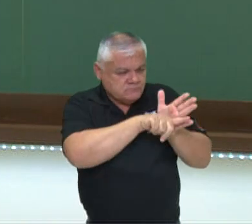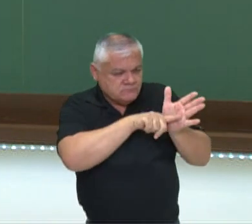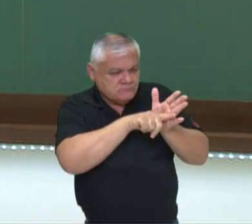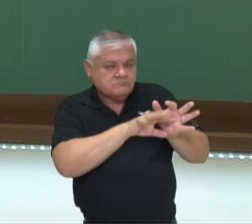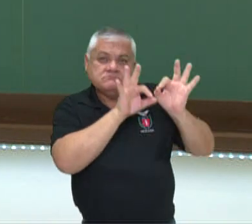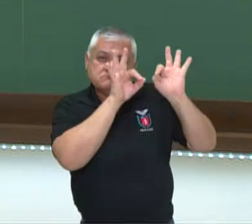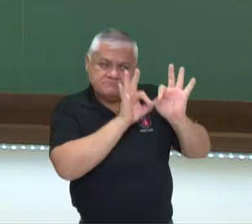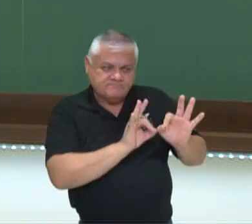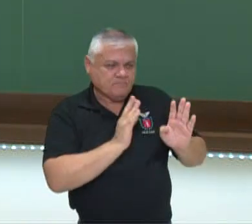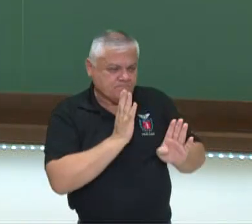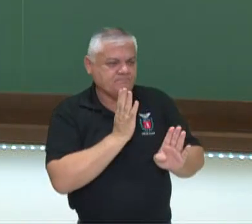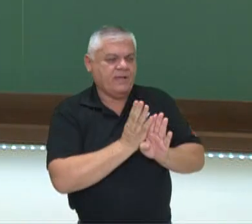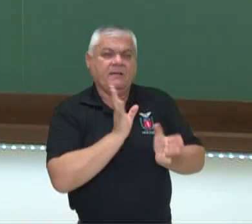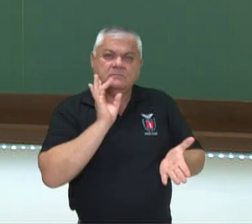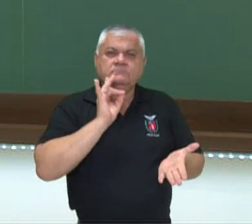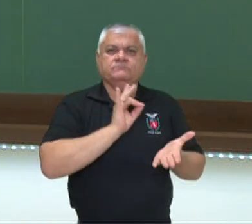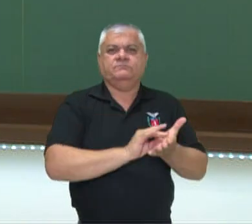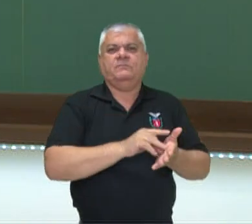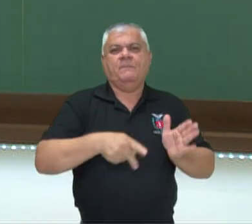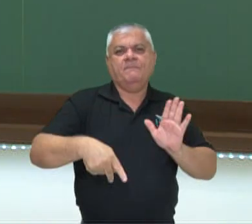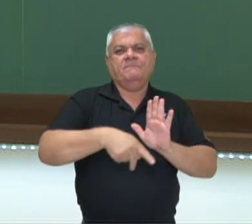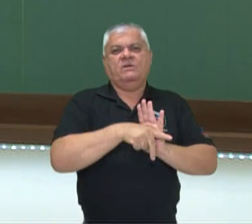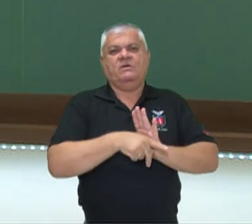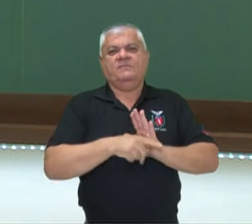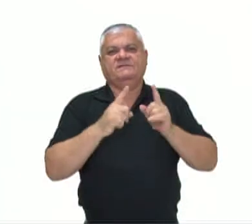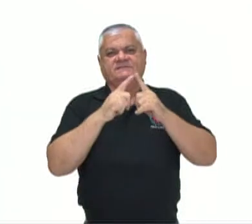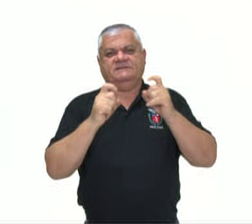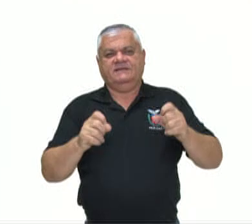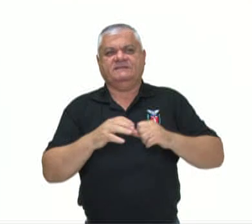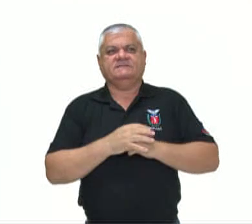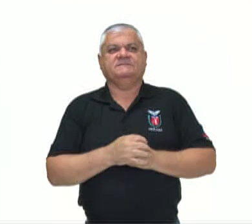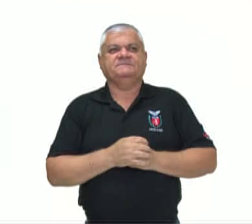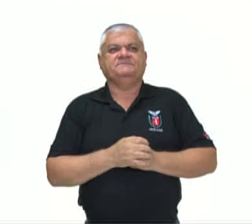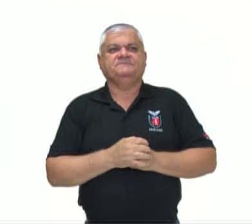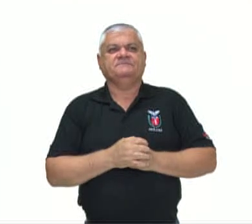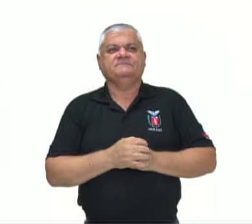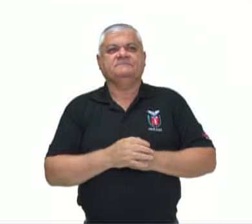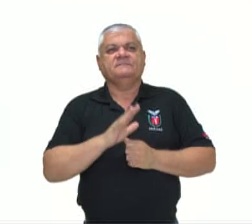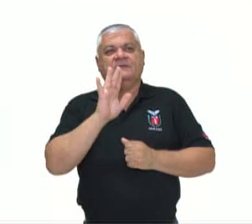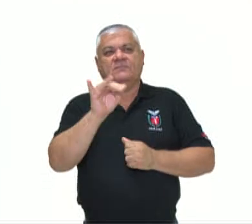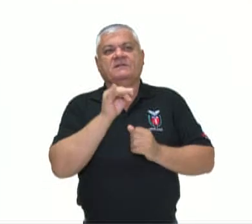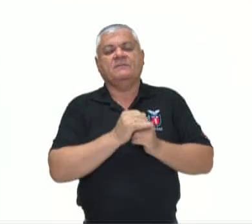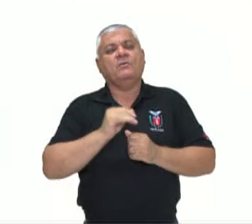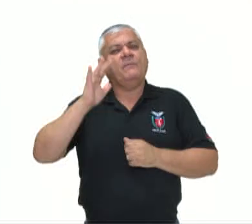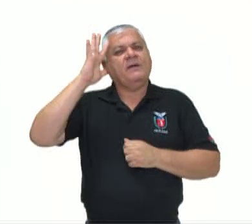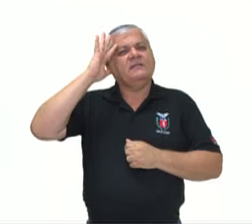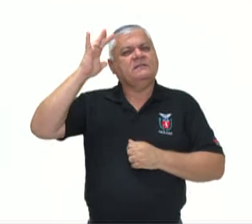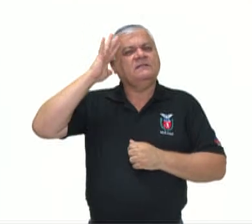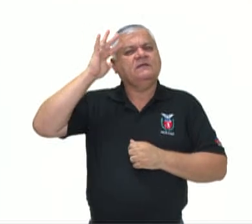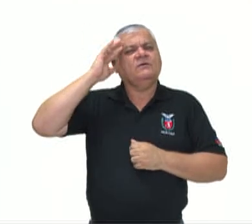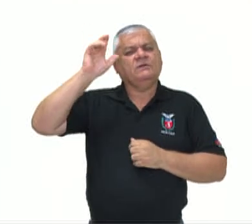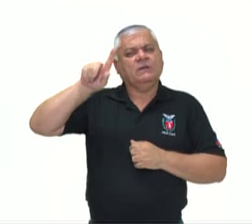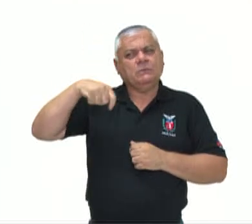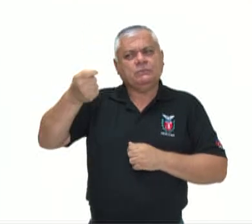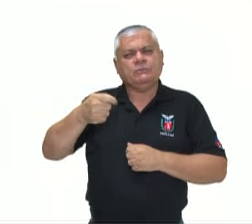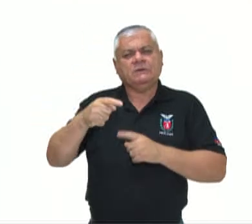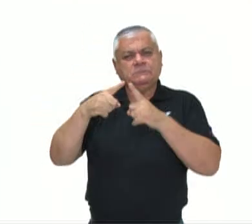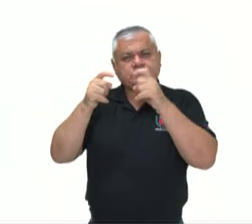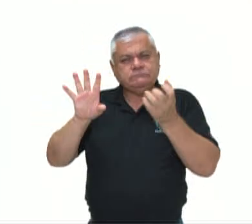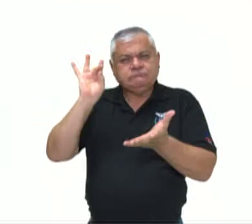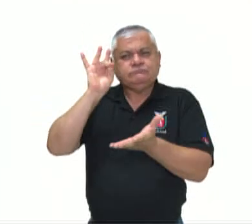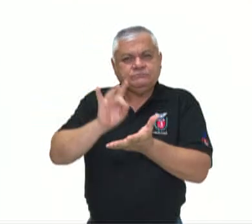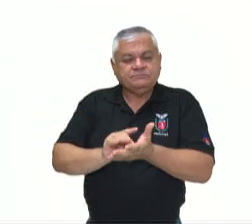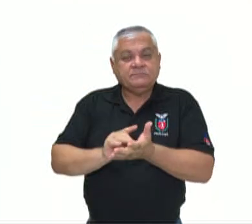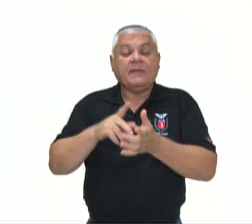como objeto do conhecimento científico, tá? Para uma teoria ser considerada ciência, ela deve ser unificada